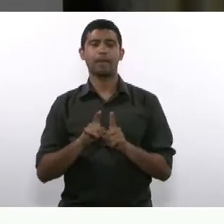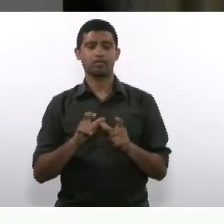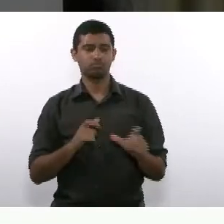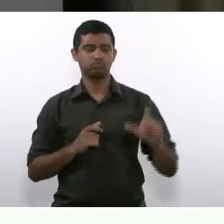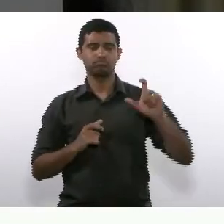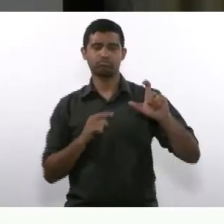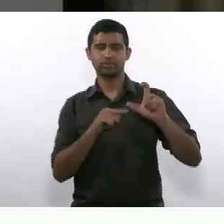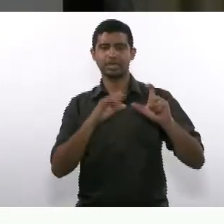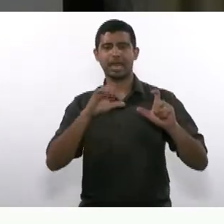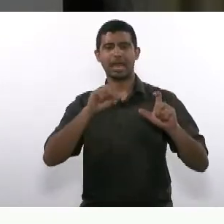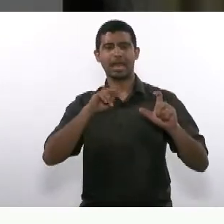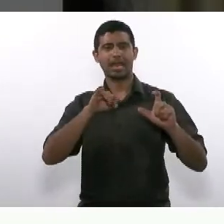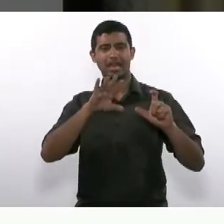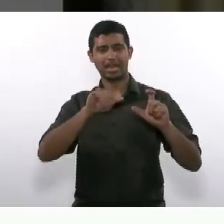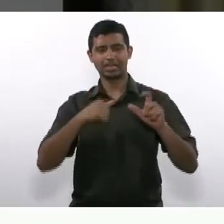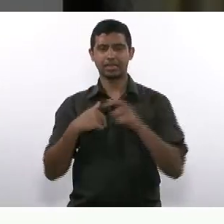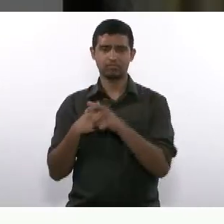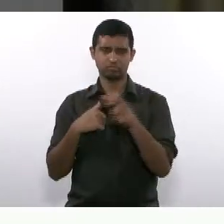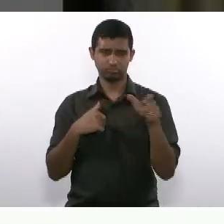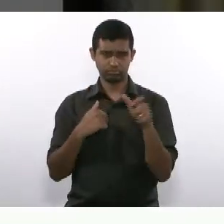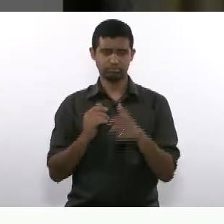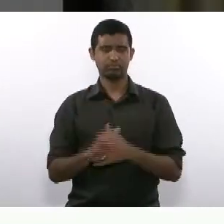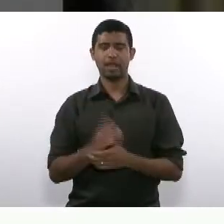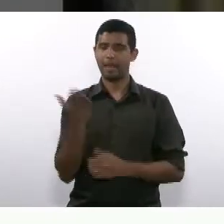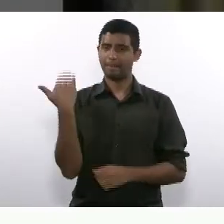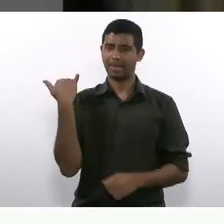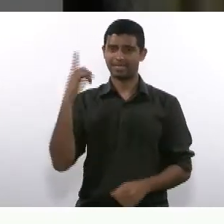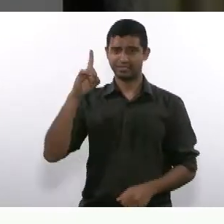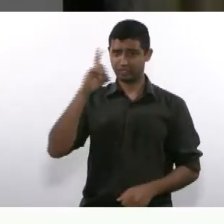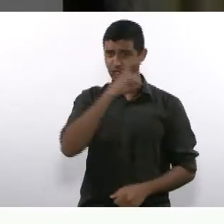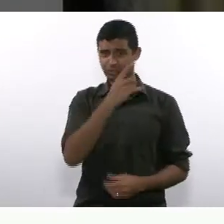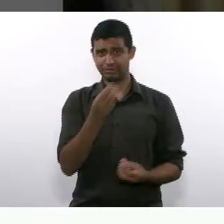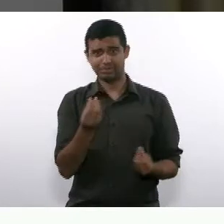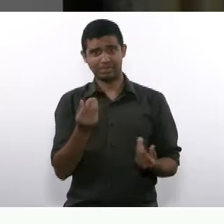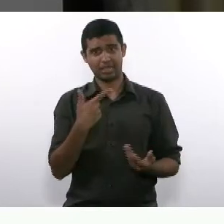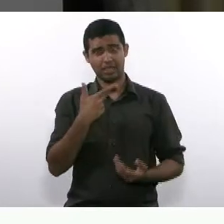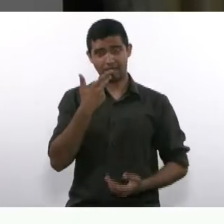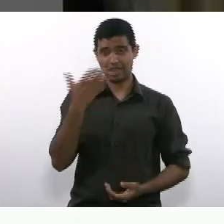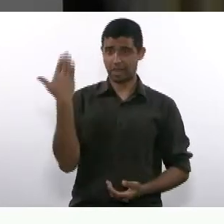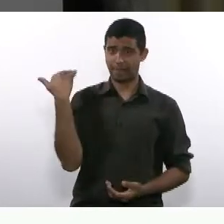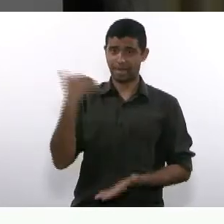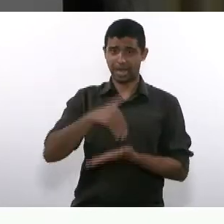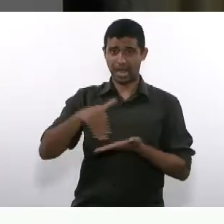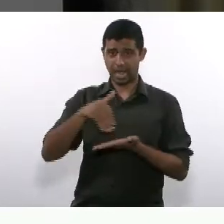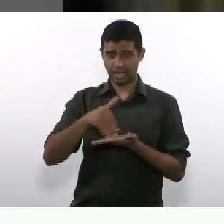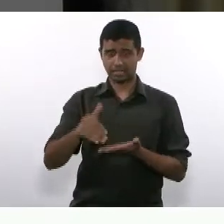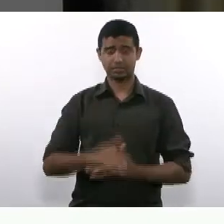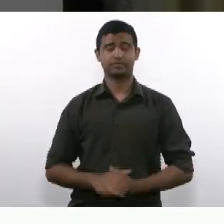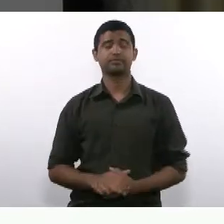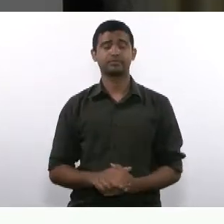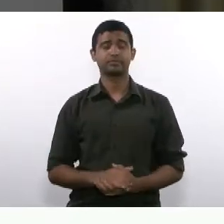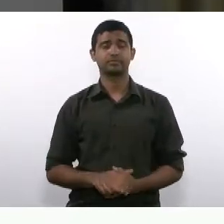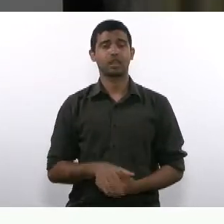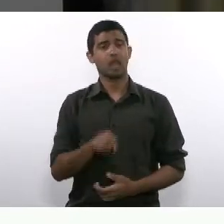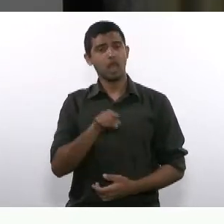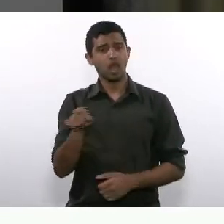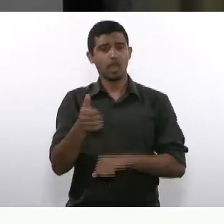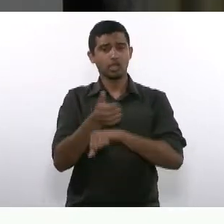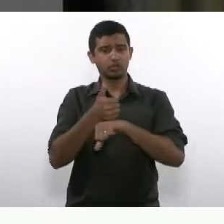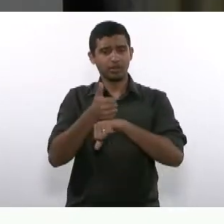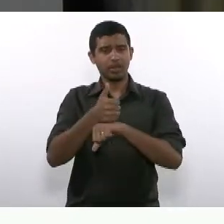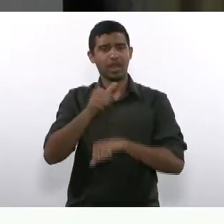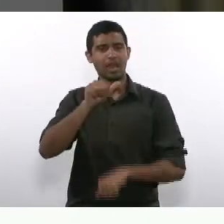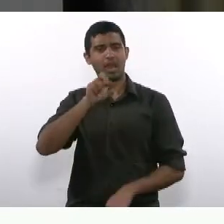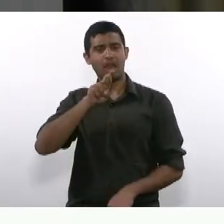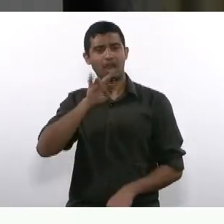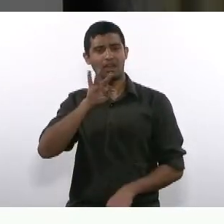Antigamente, em função da dificuldade da Secretaria, isso eu digo anterior a 2019, os artesãos tinham que vir ao Rio para